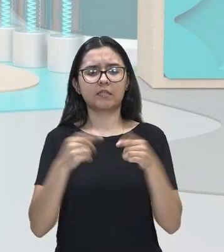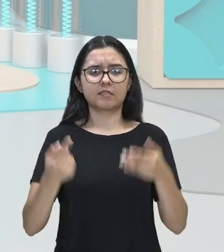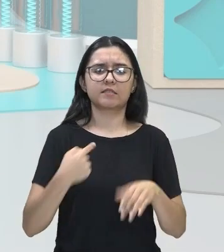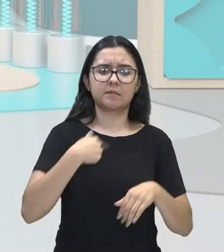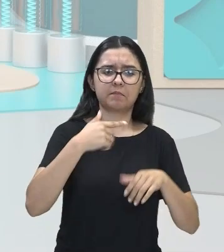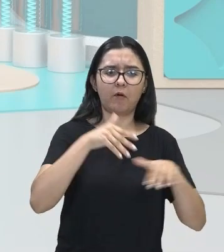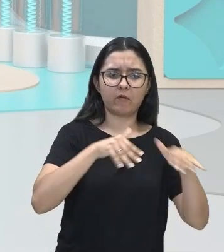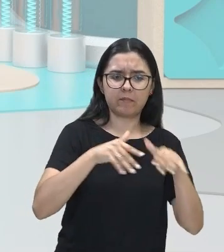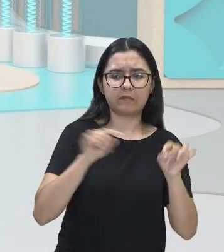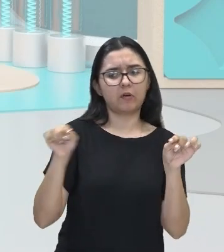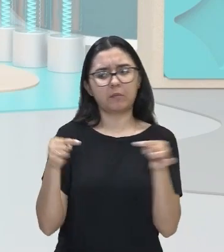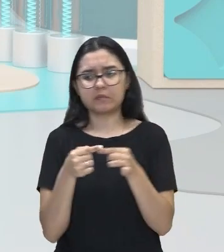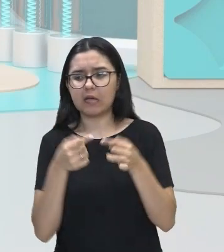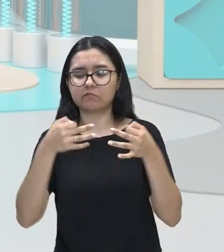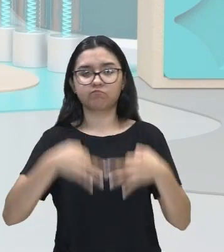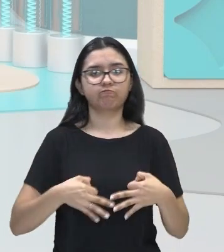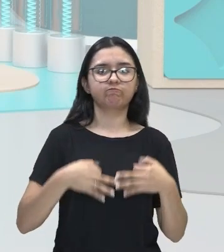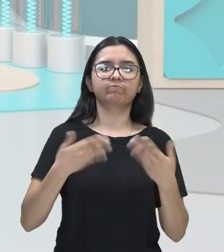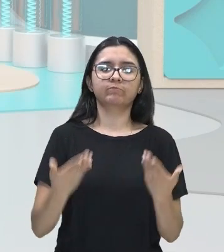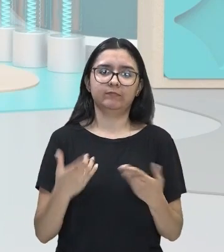Será que vai dar certo? Vai muito